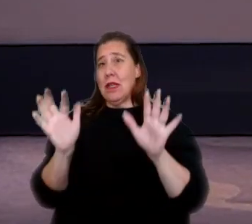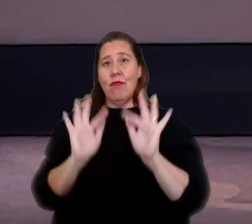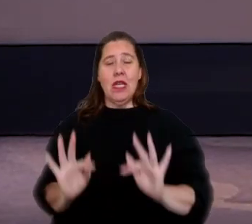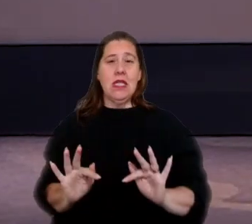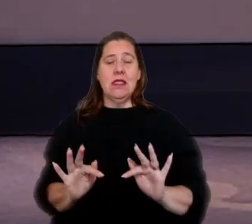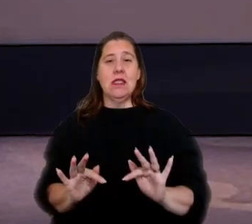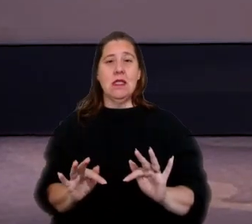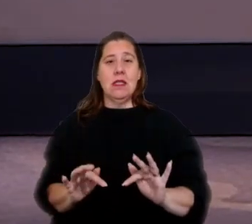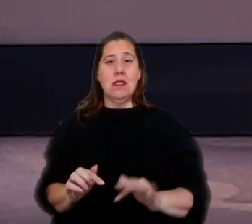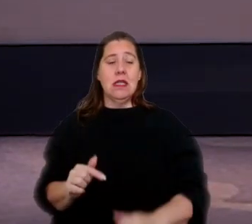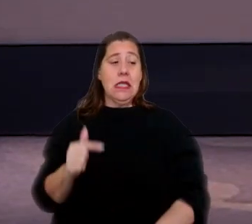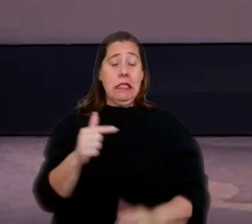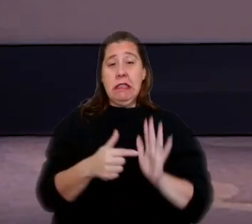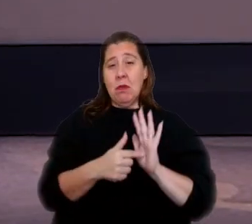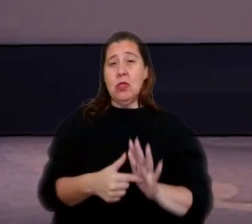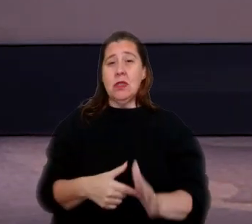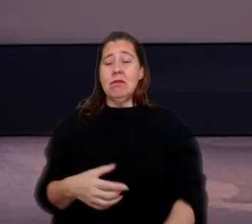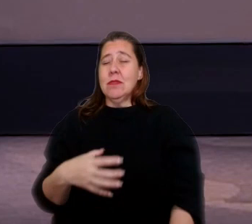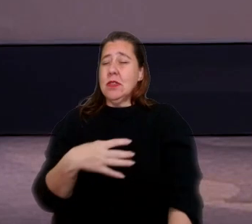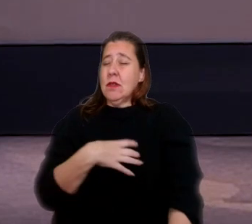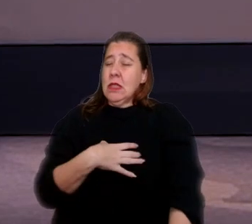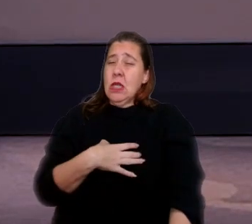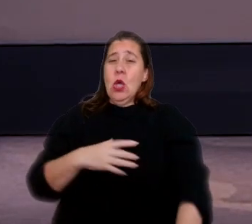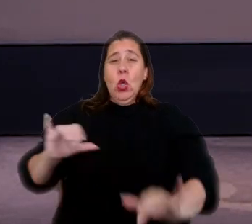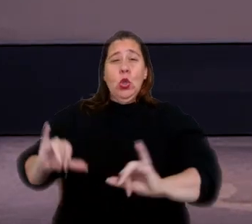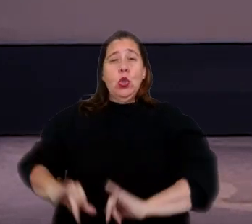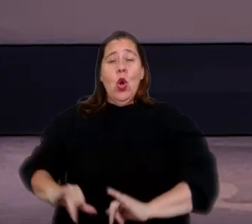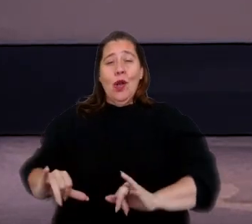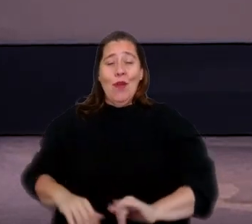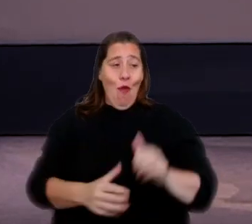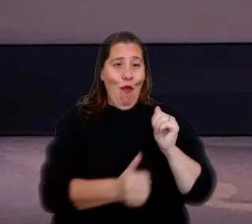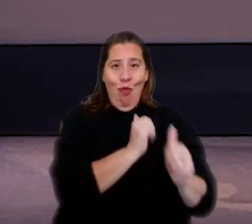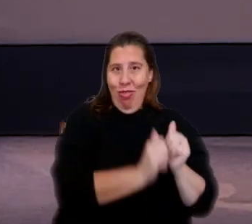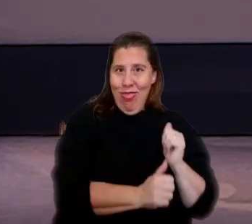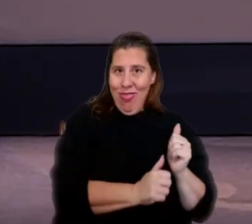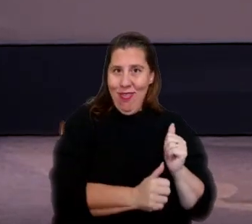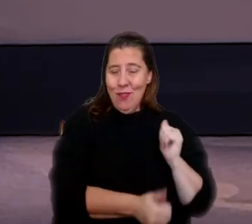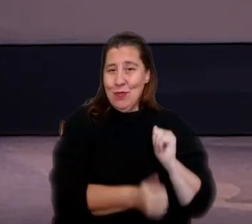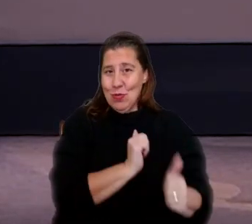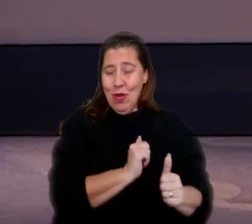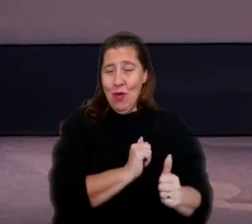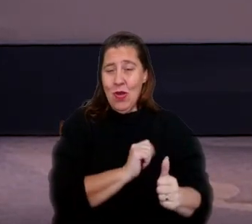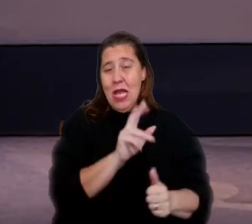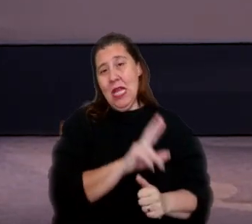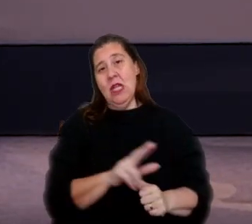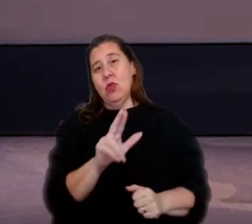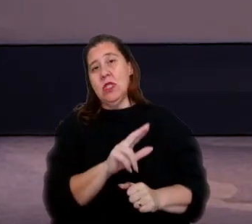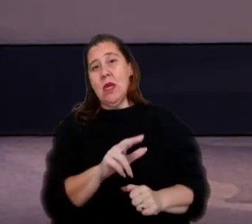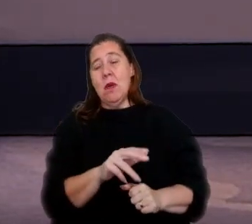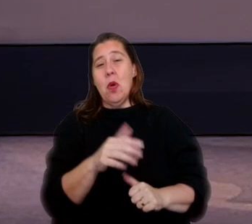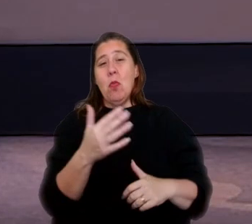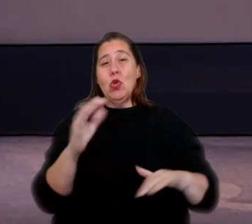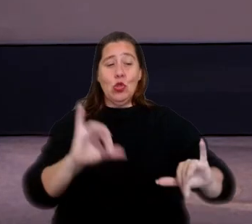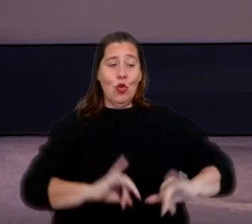prazer. Está trazendo analgesia para a dor dele, tanto que ele usa o rugby para estancar a dor.